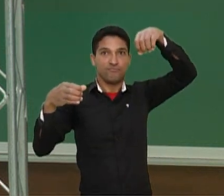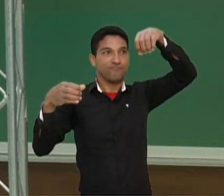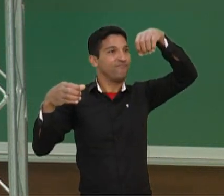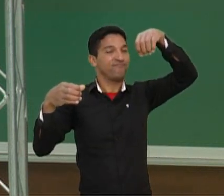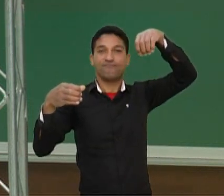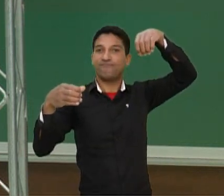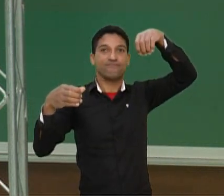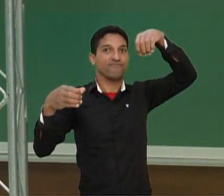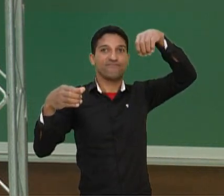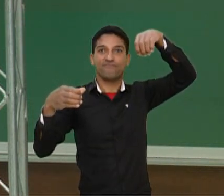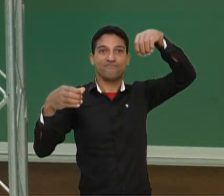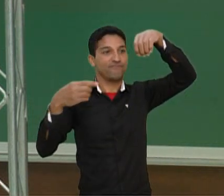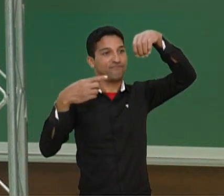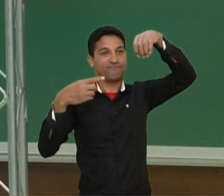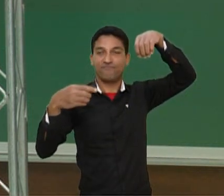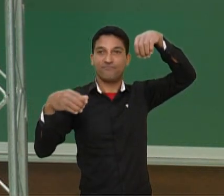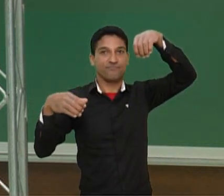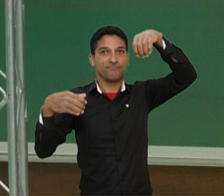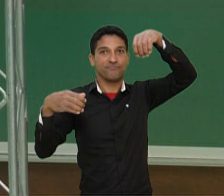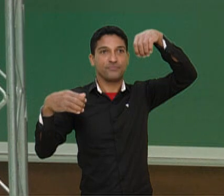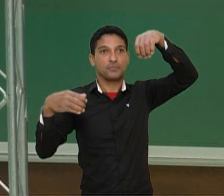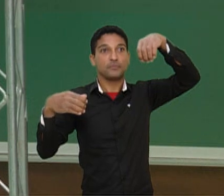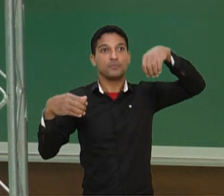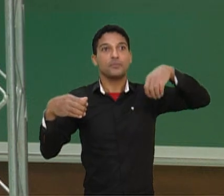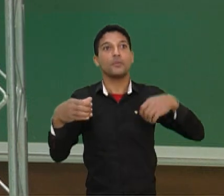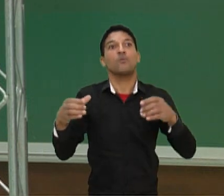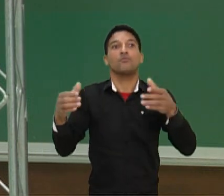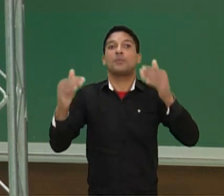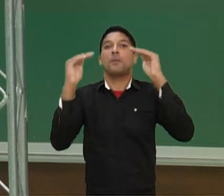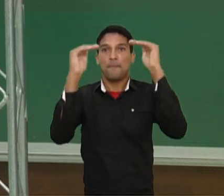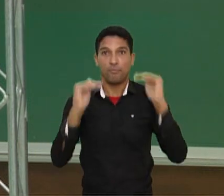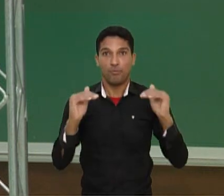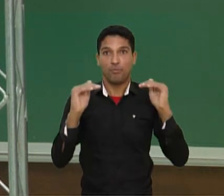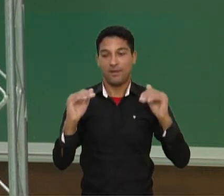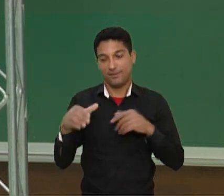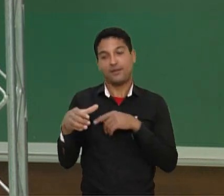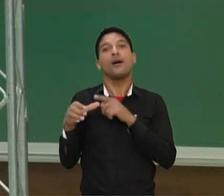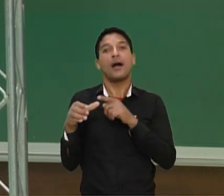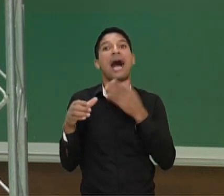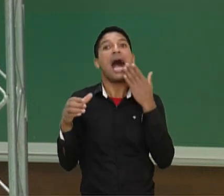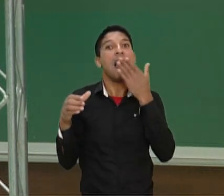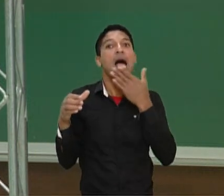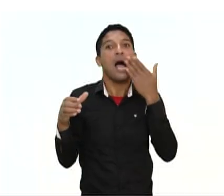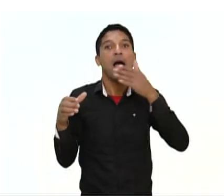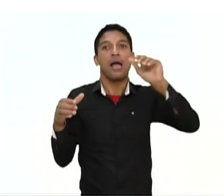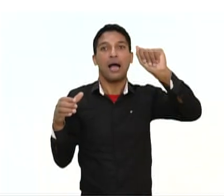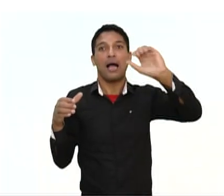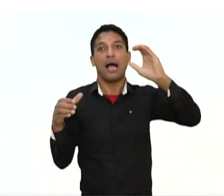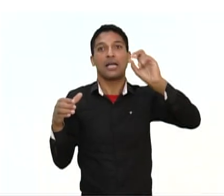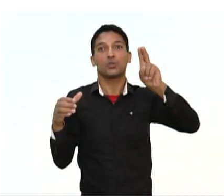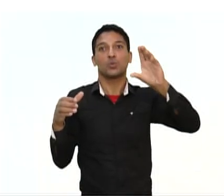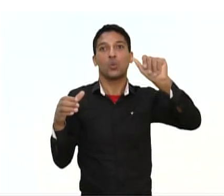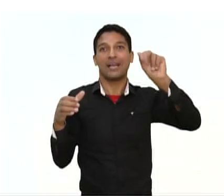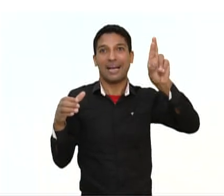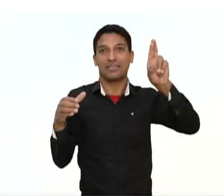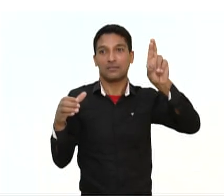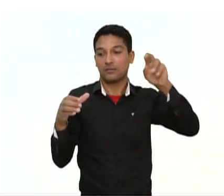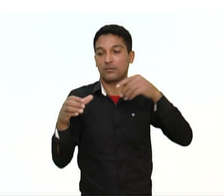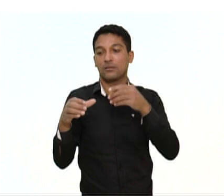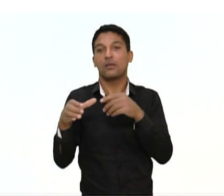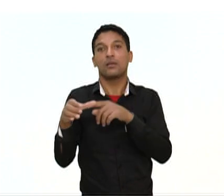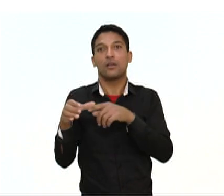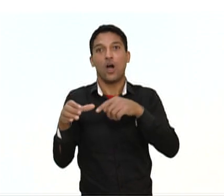não conduz corrente elétrica. Aí ele foi lá e pegou o açúcar, a sacarose, tá? Jogou nesse